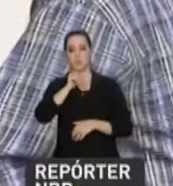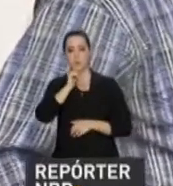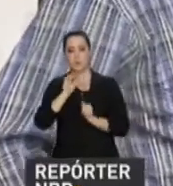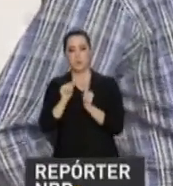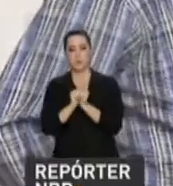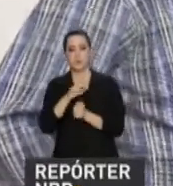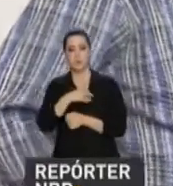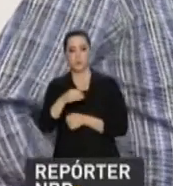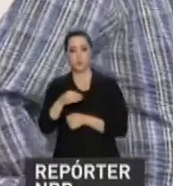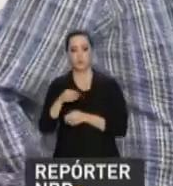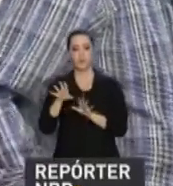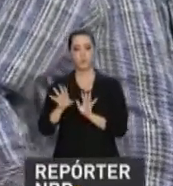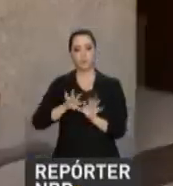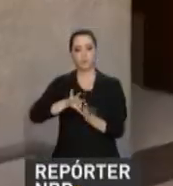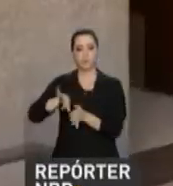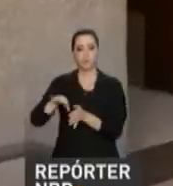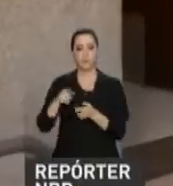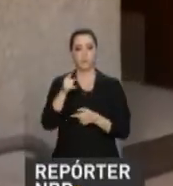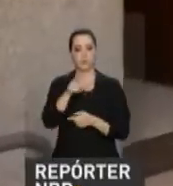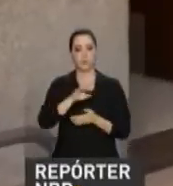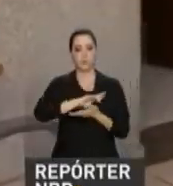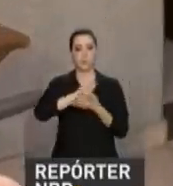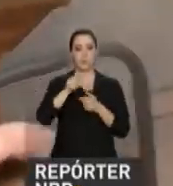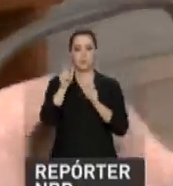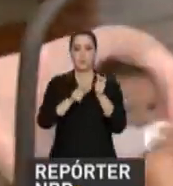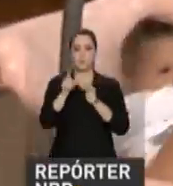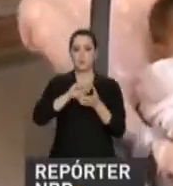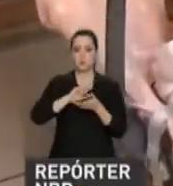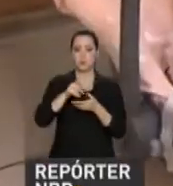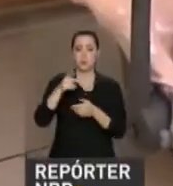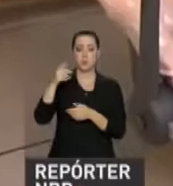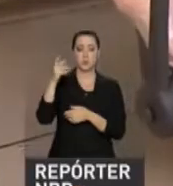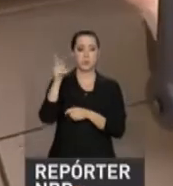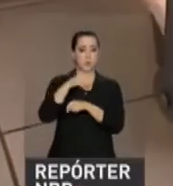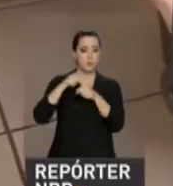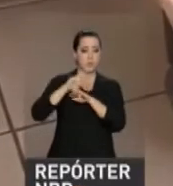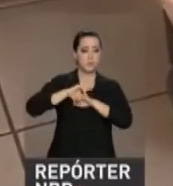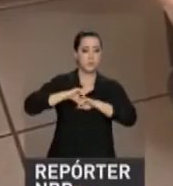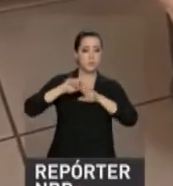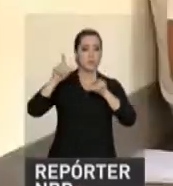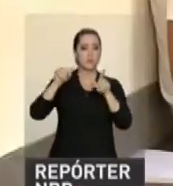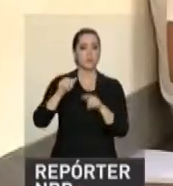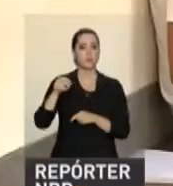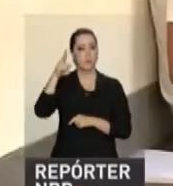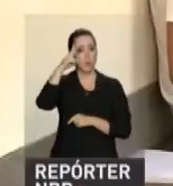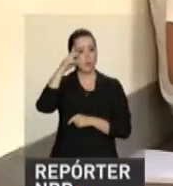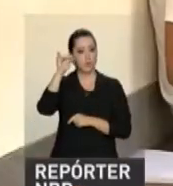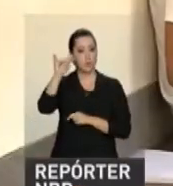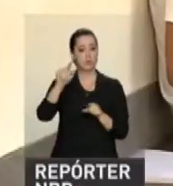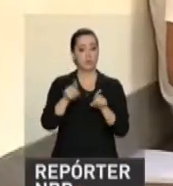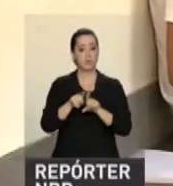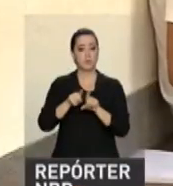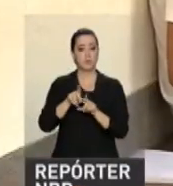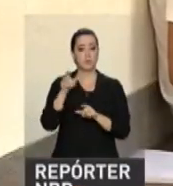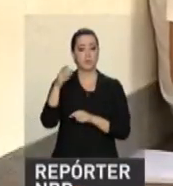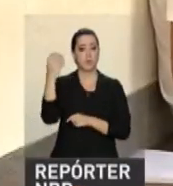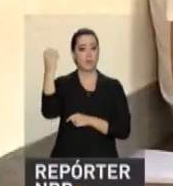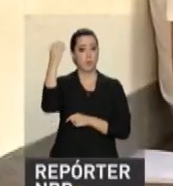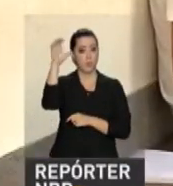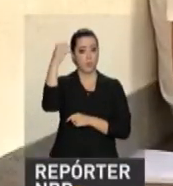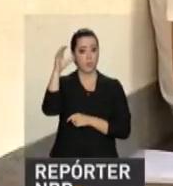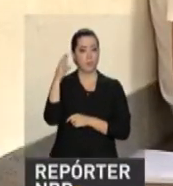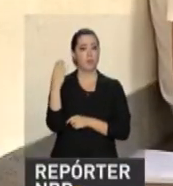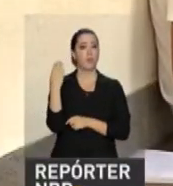de vários lugares, africanos de Angola, Moçambique e Etiópia. Os haitianos são maioria, mas também há cubanos